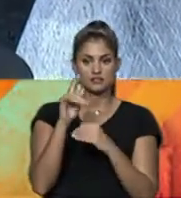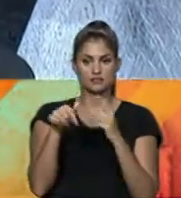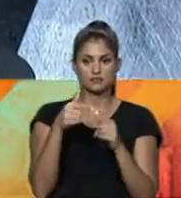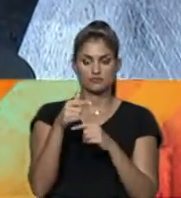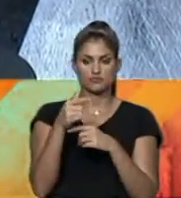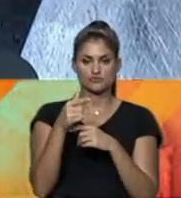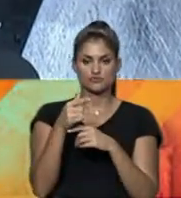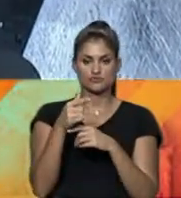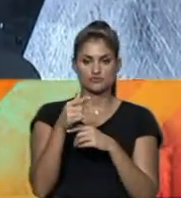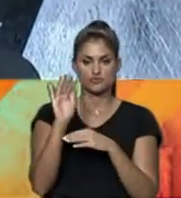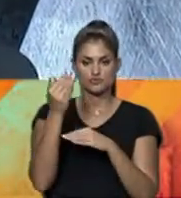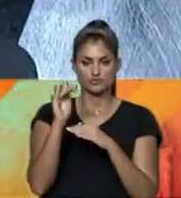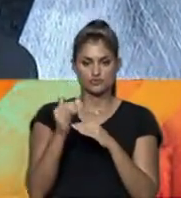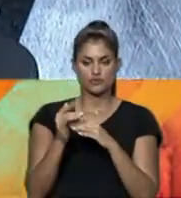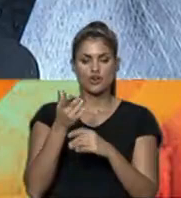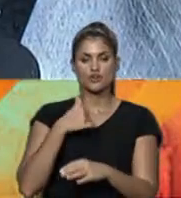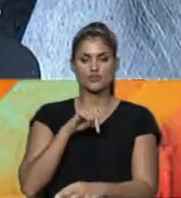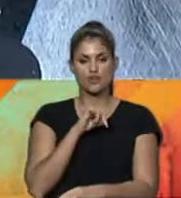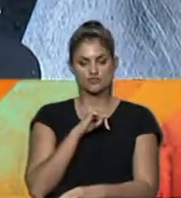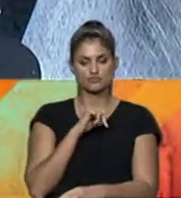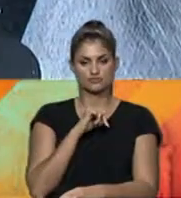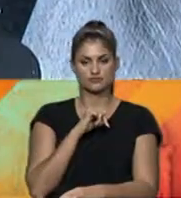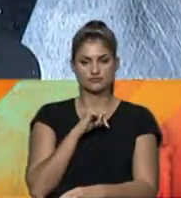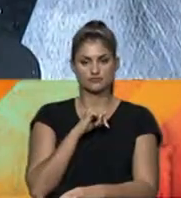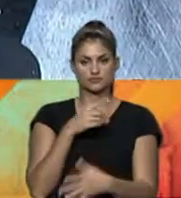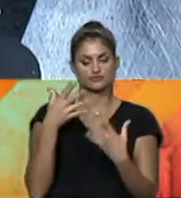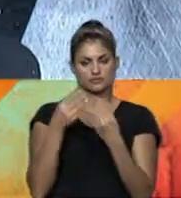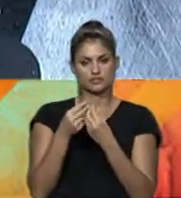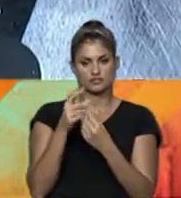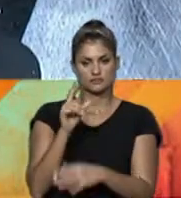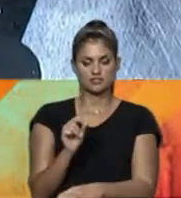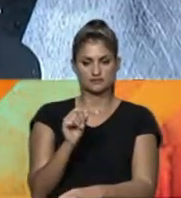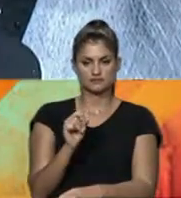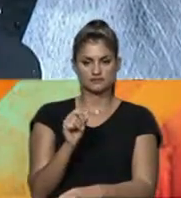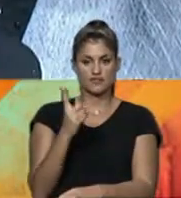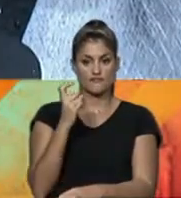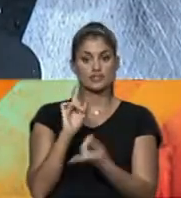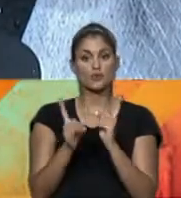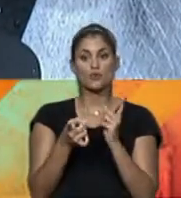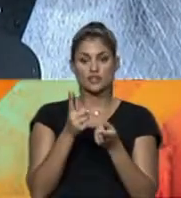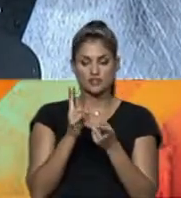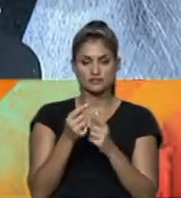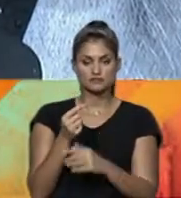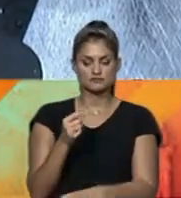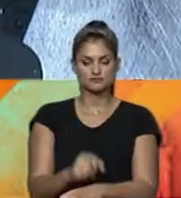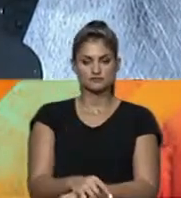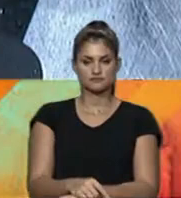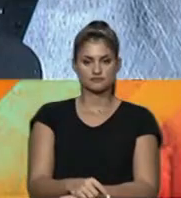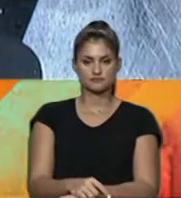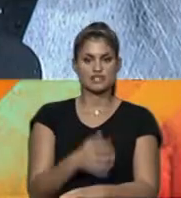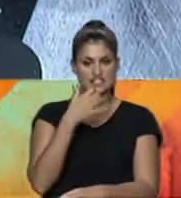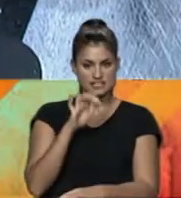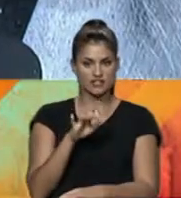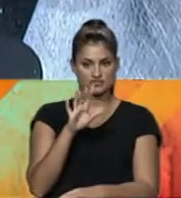aquela redução, não é? E nós vamos aqui colocar... O que é que nos falta? Faltam-nos os enchidos? Vou colocar... Já colocaste sal? Os enchidos,